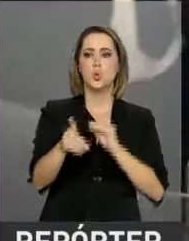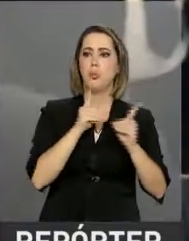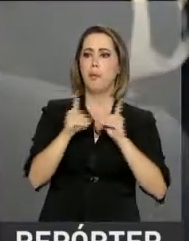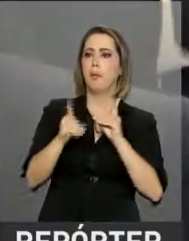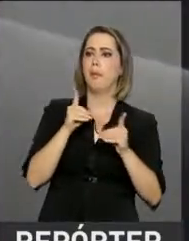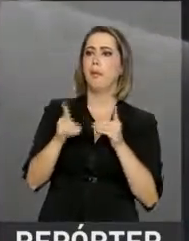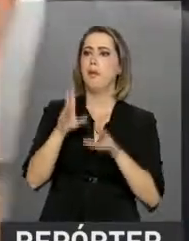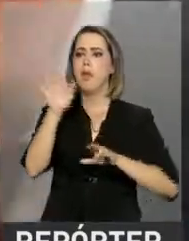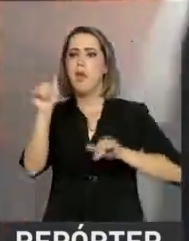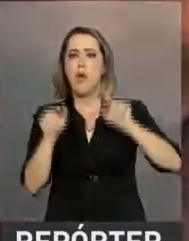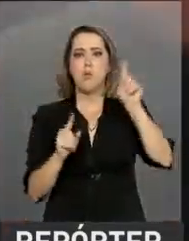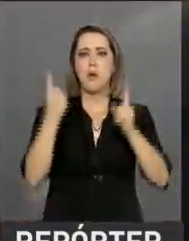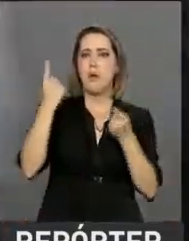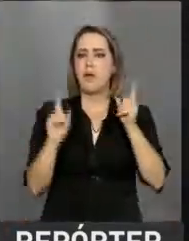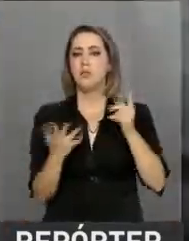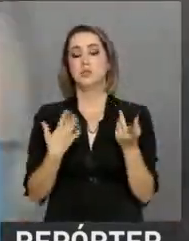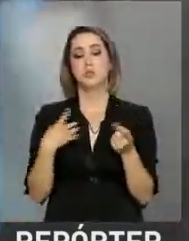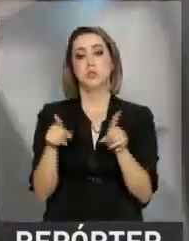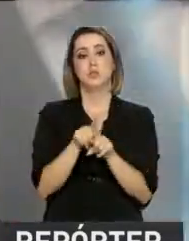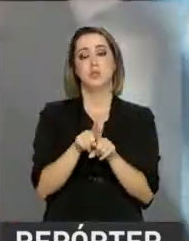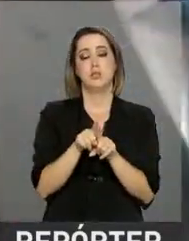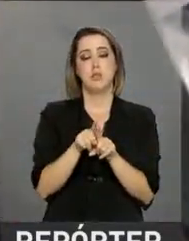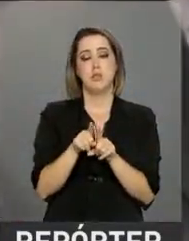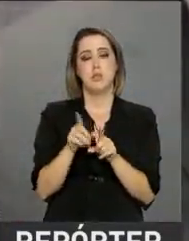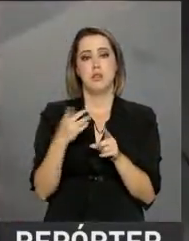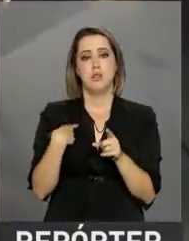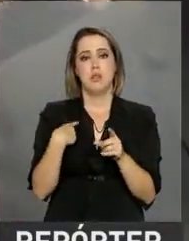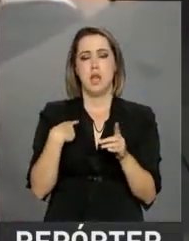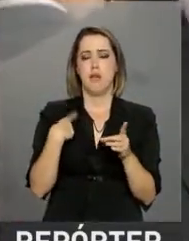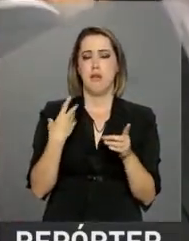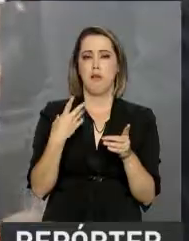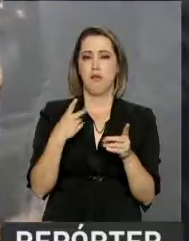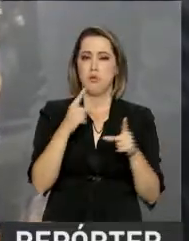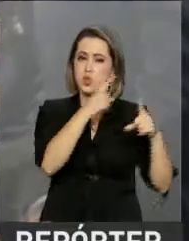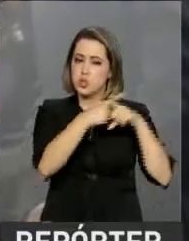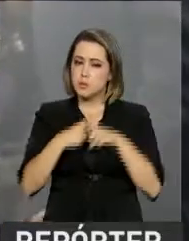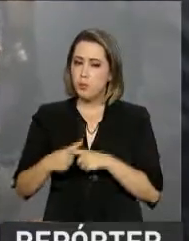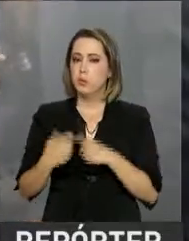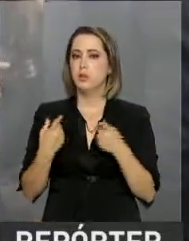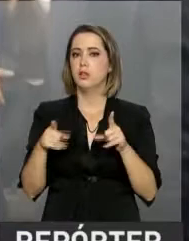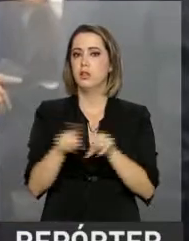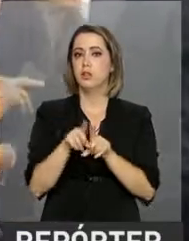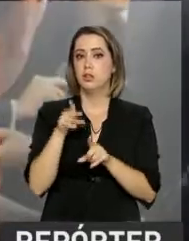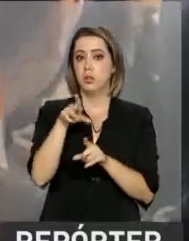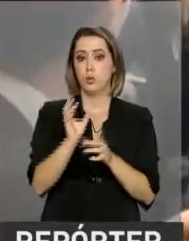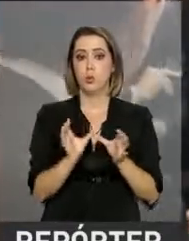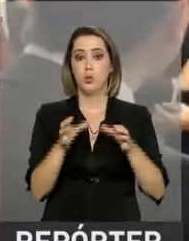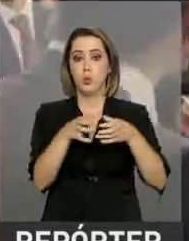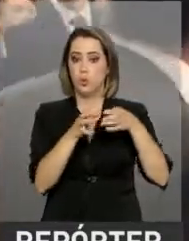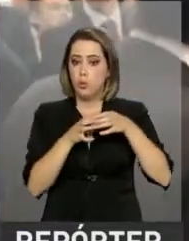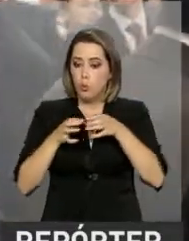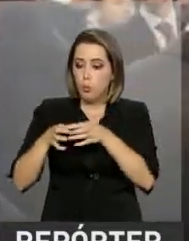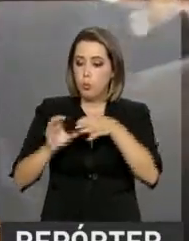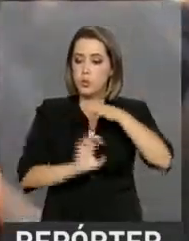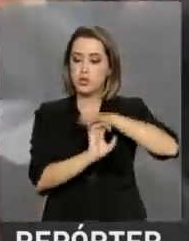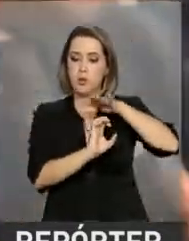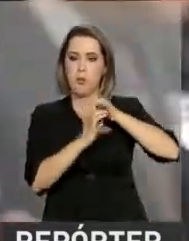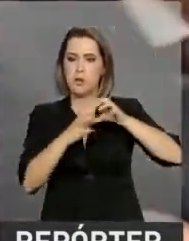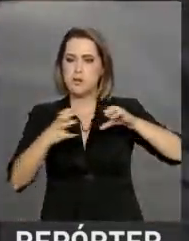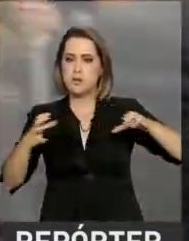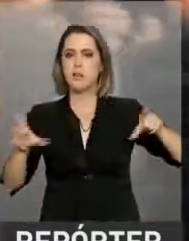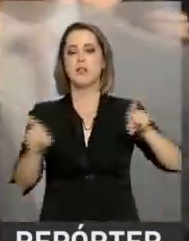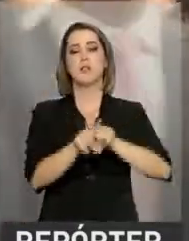disputa muito grande entre os principais operadores, mais importantes operadores aeroportuários do mundo, o que